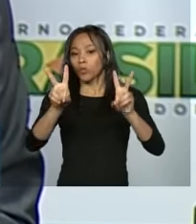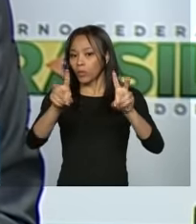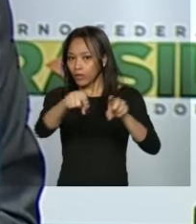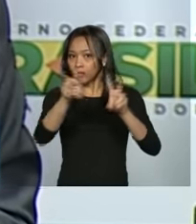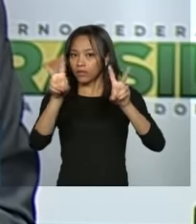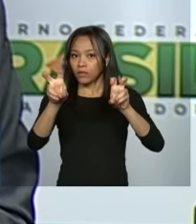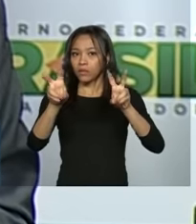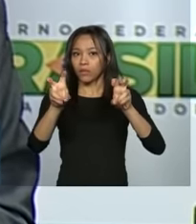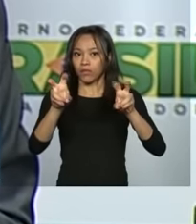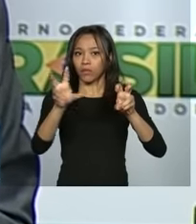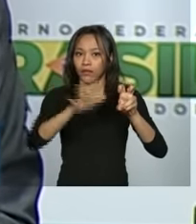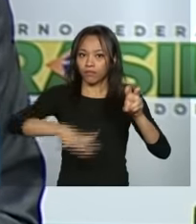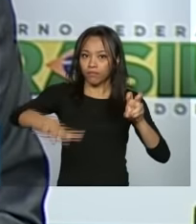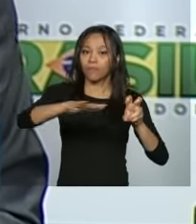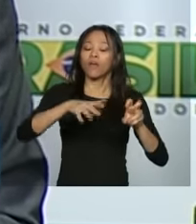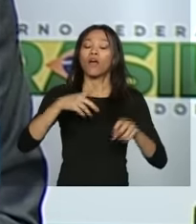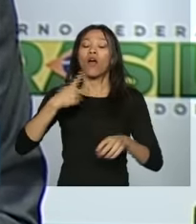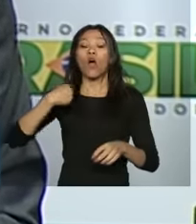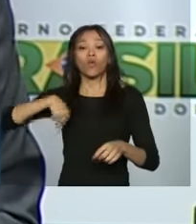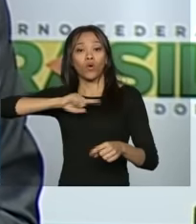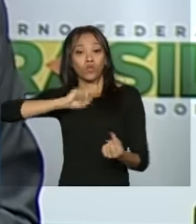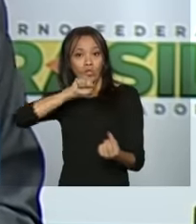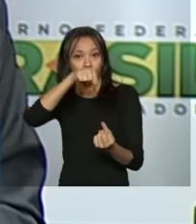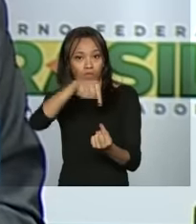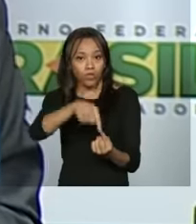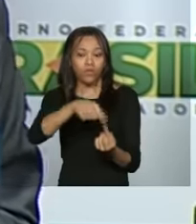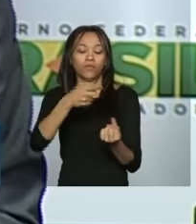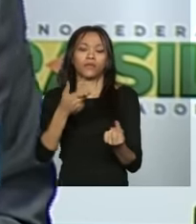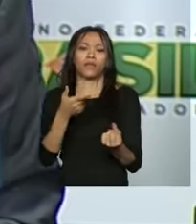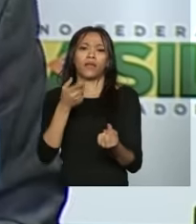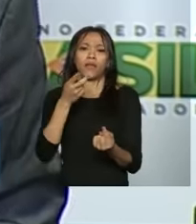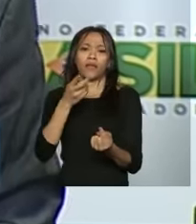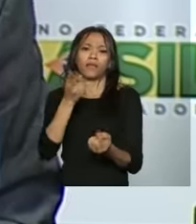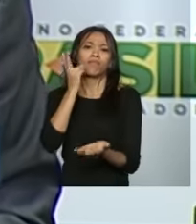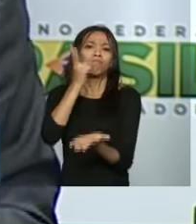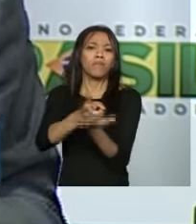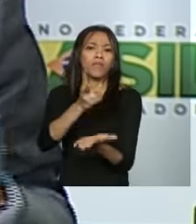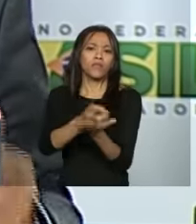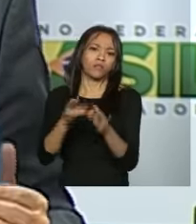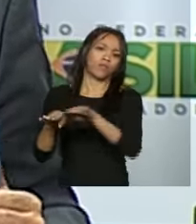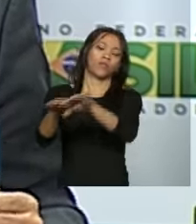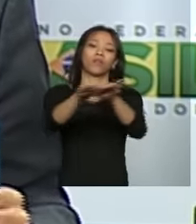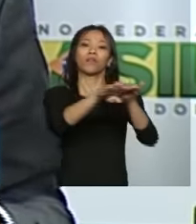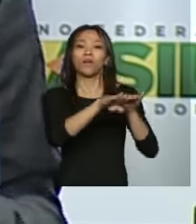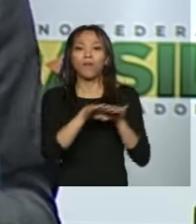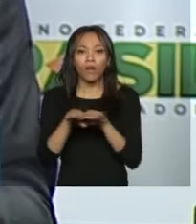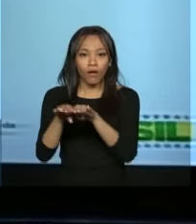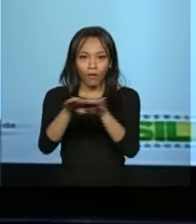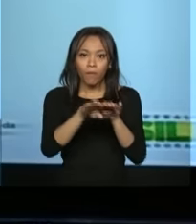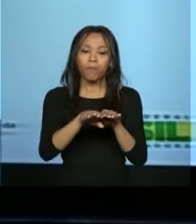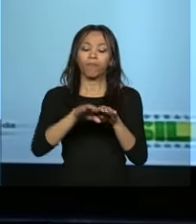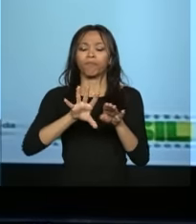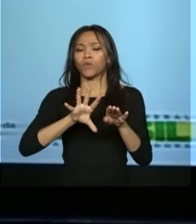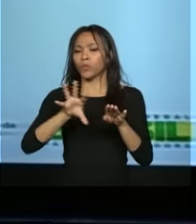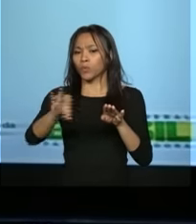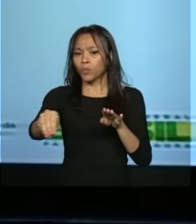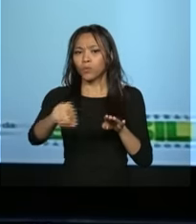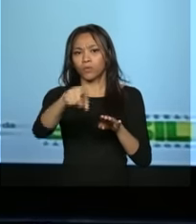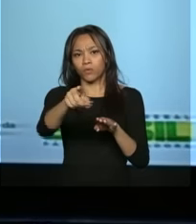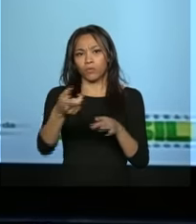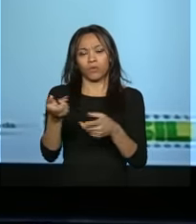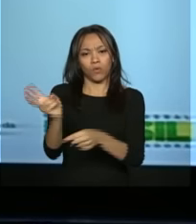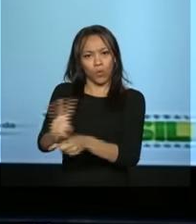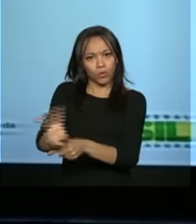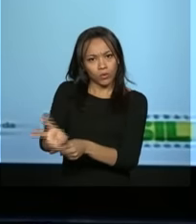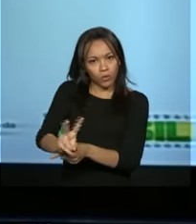temos o objetivo de padronizar A nomenclatura para poder qualificar os processos envolvendo toda a cadeia produtiva as medidas de regulação